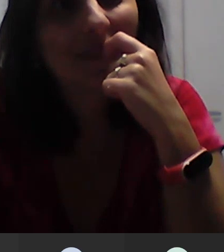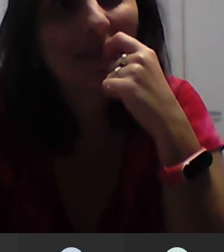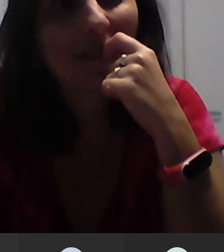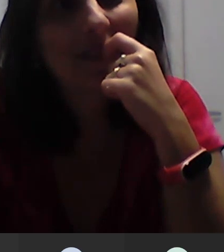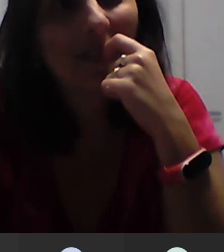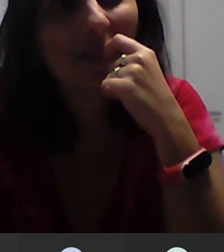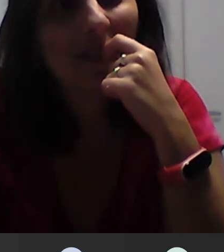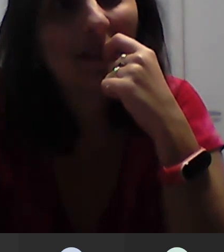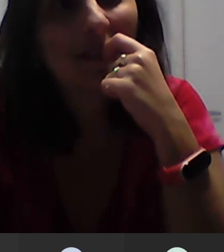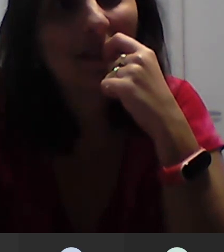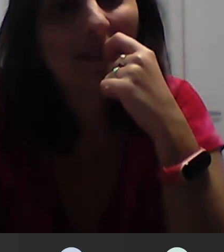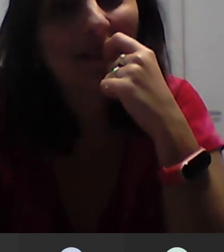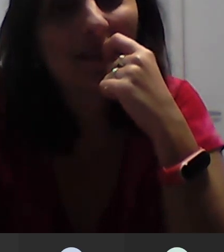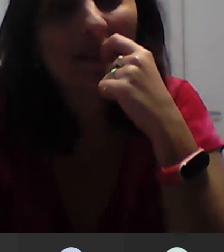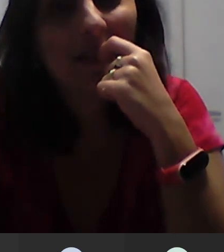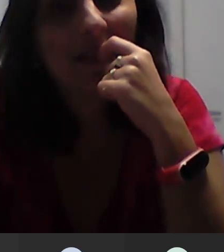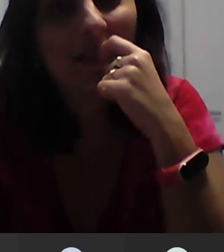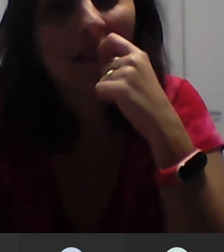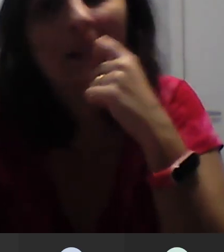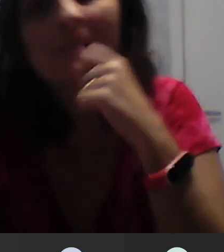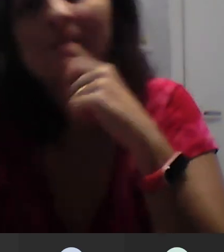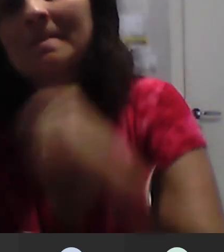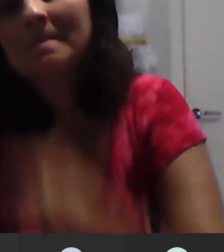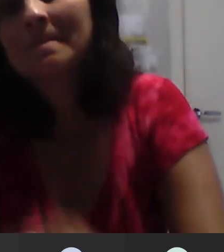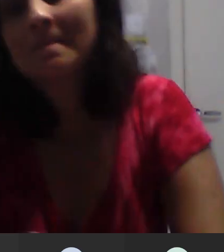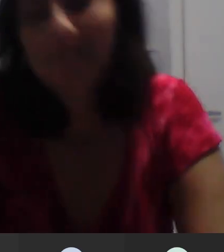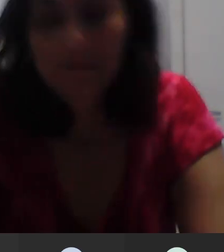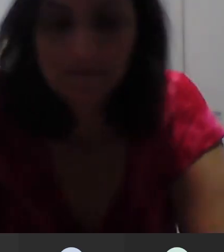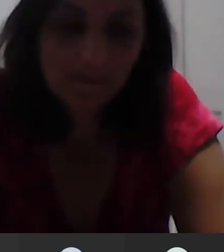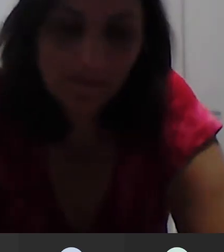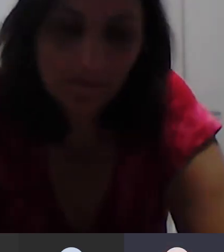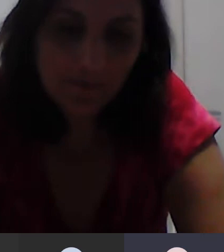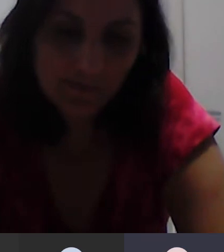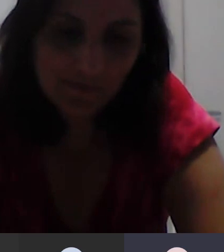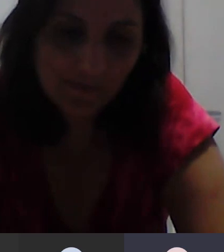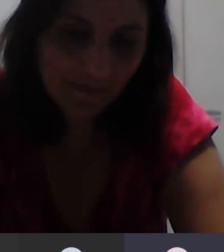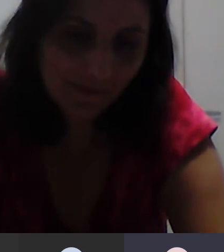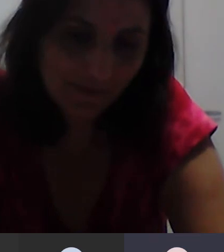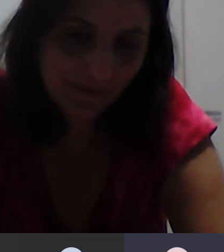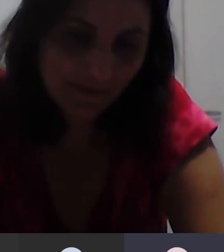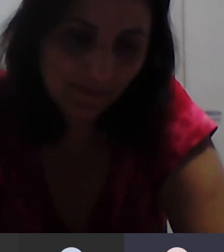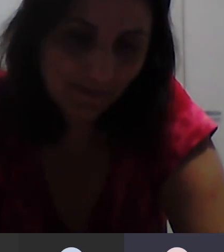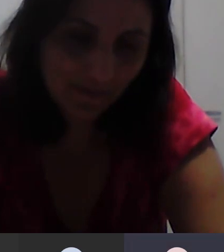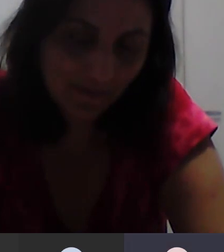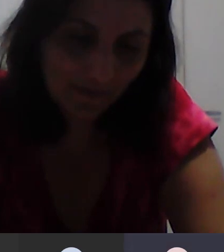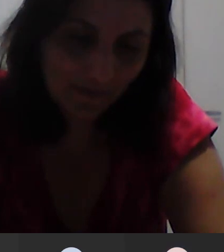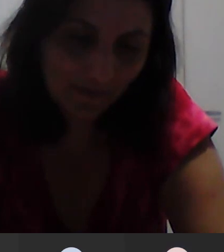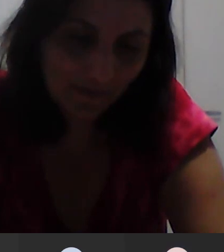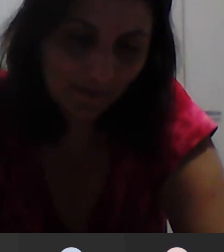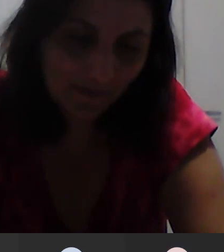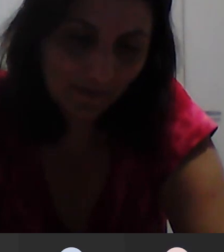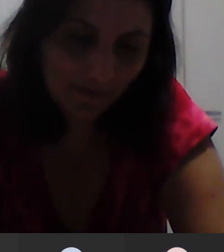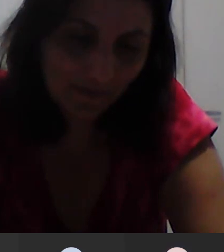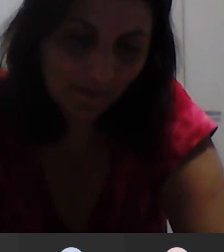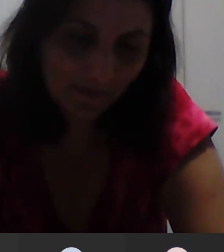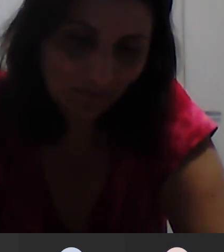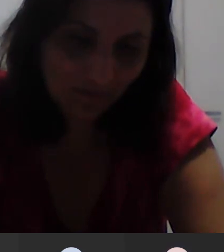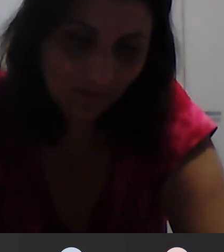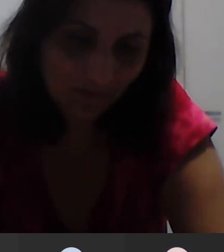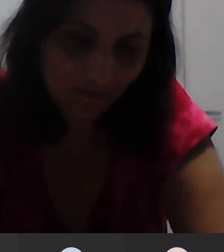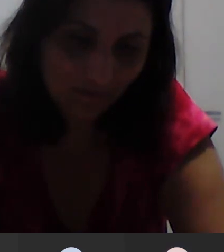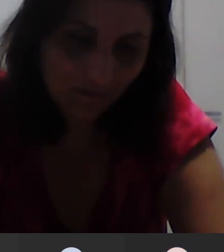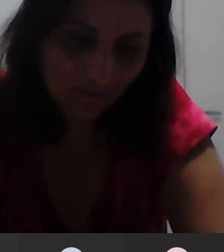parecia. eu tinha falado já que ela. Não, tô quietinha aqui. Eu tô falando que a gente vai ser igual